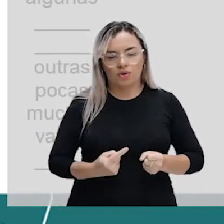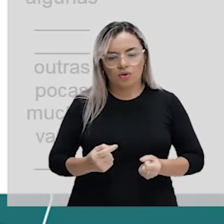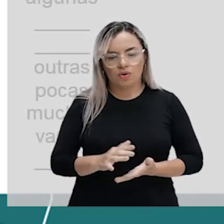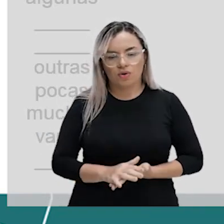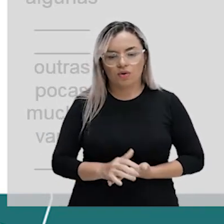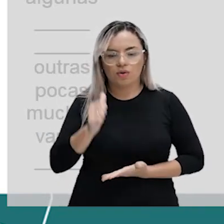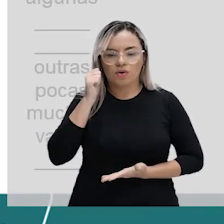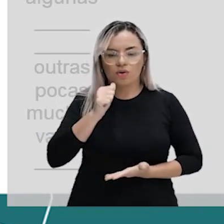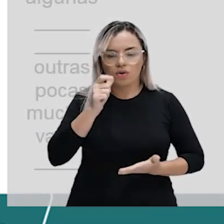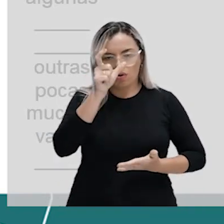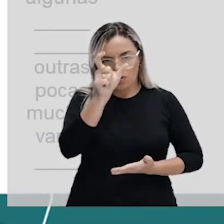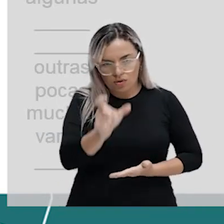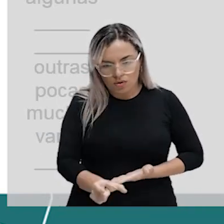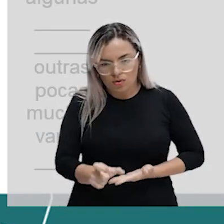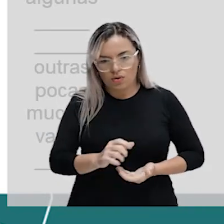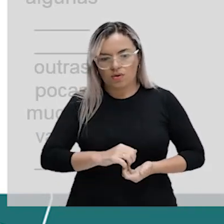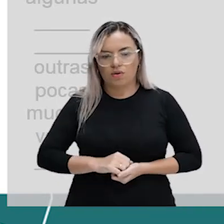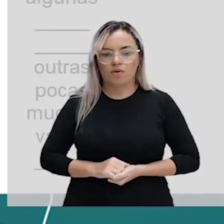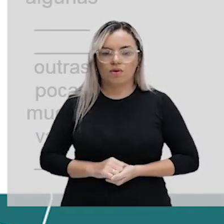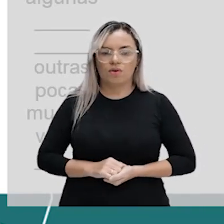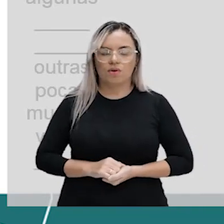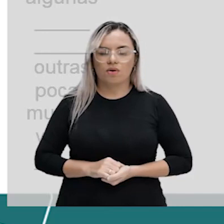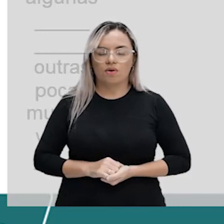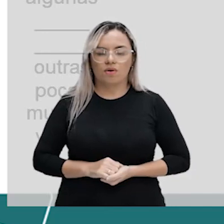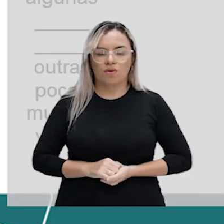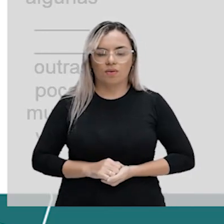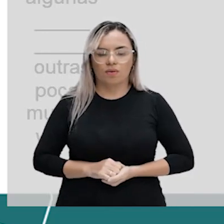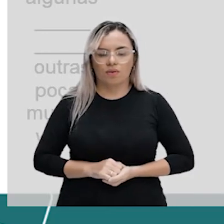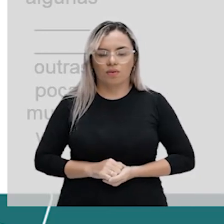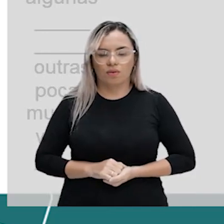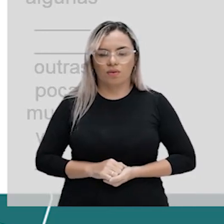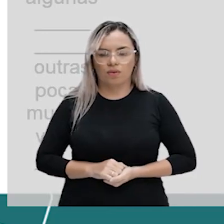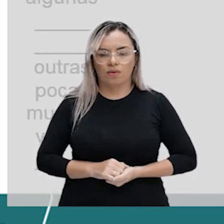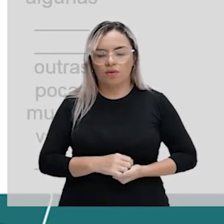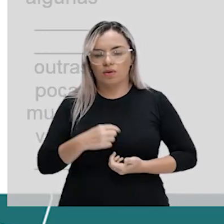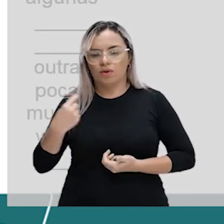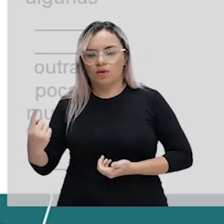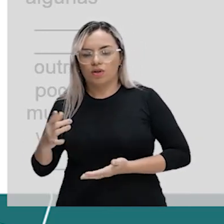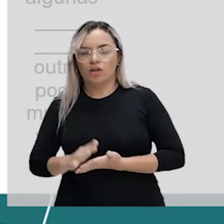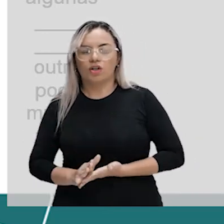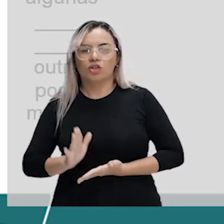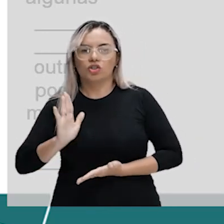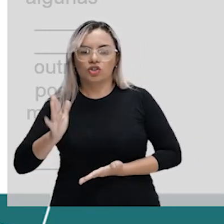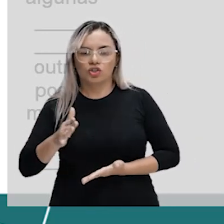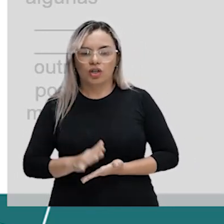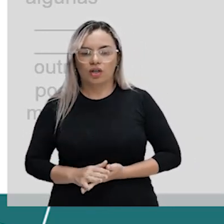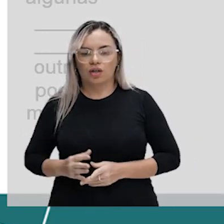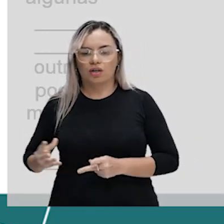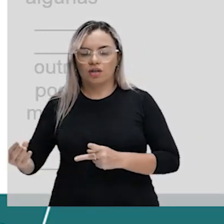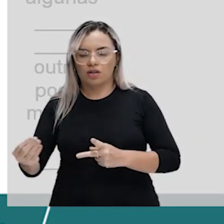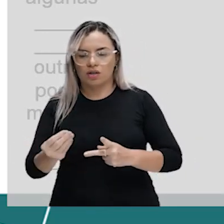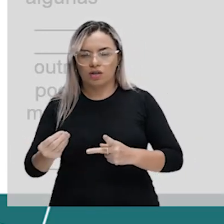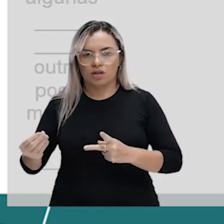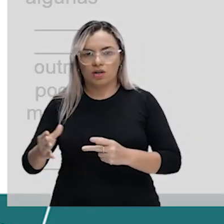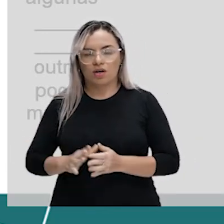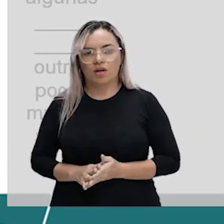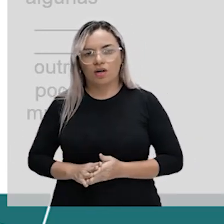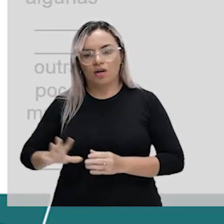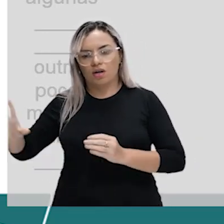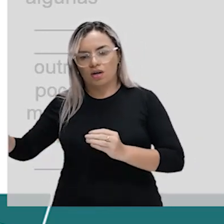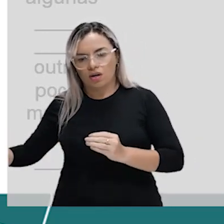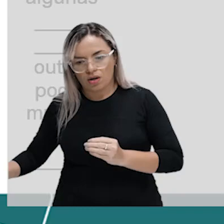ninguna, cualquiera, outra, pouca, mucha e quien quiera. E no plural, eu vou só acrescentar os S's,